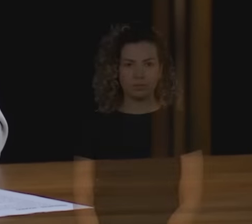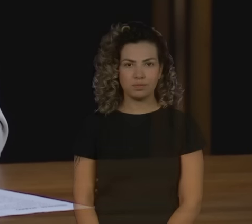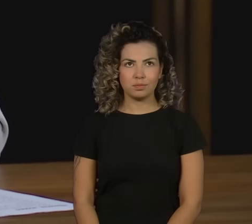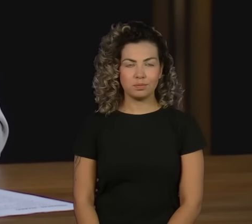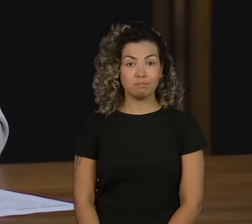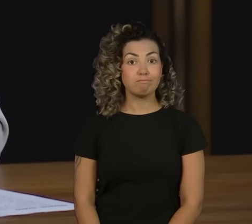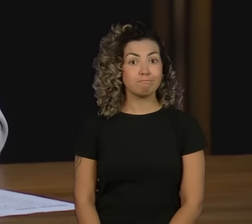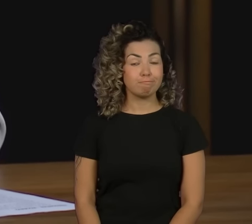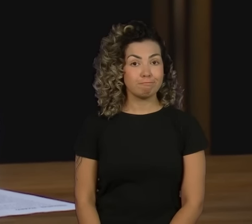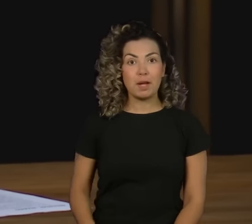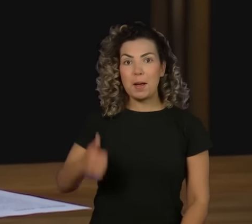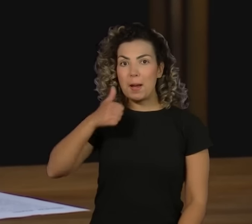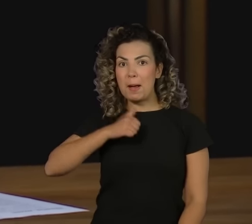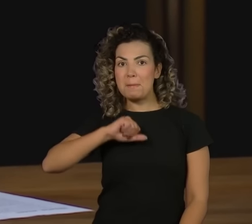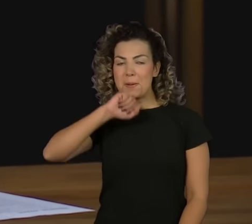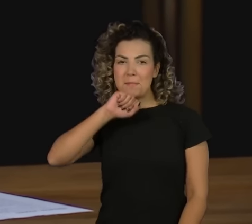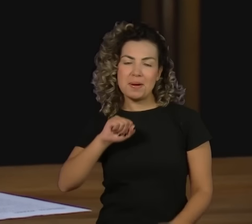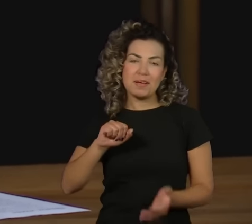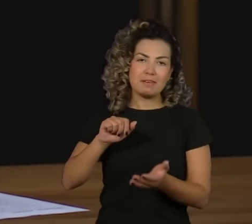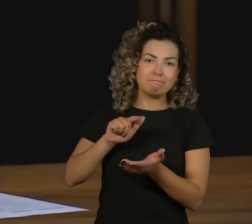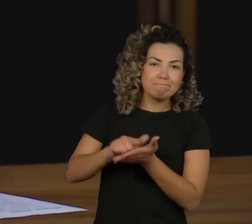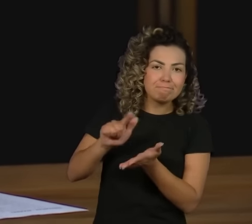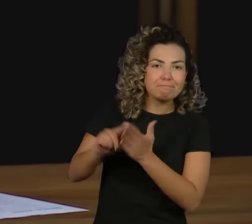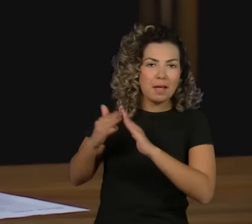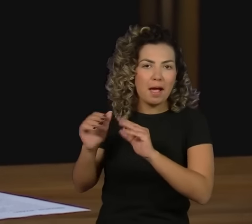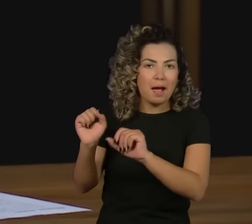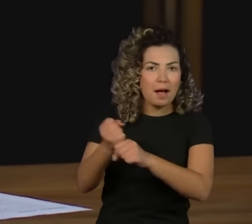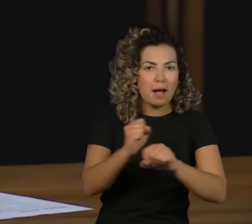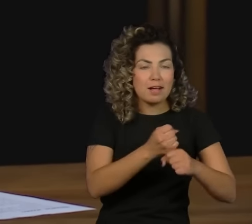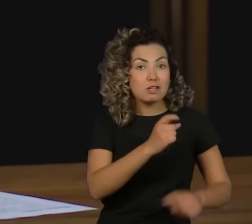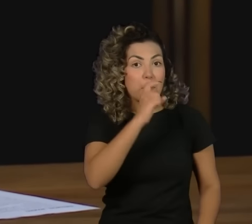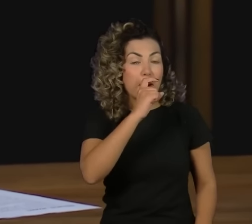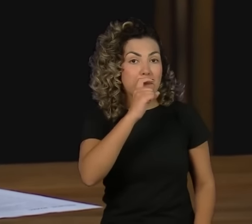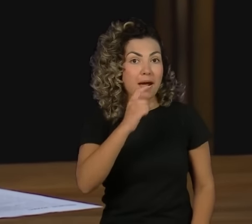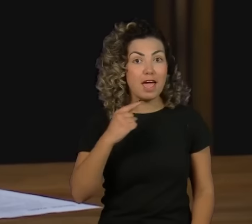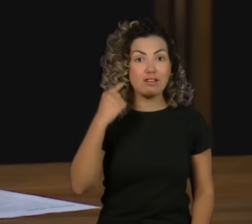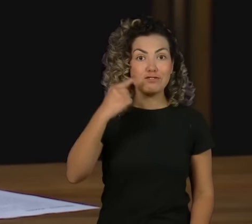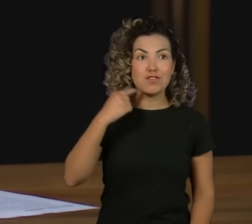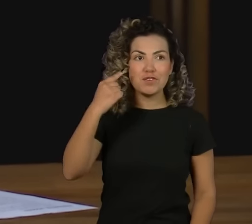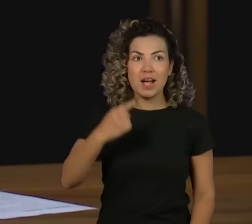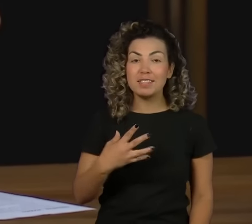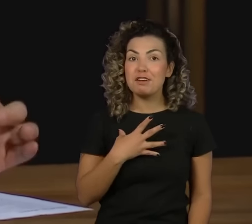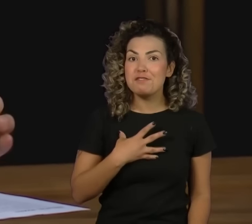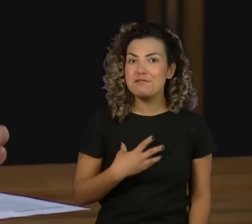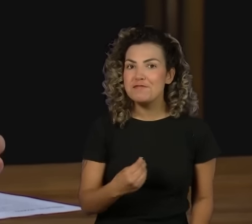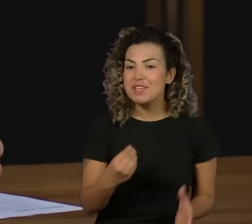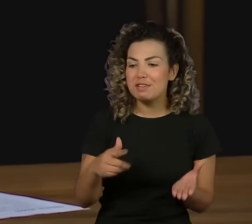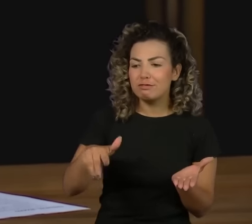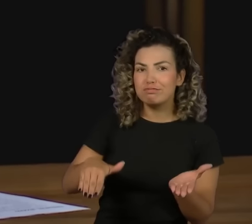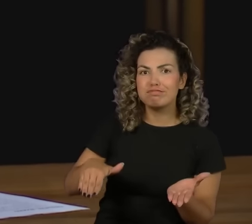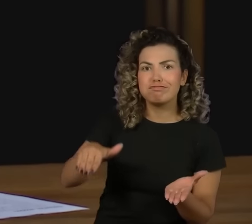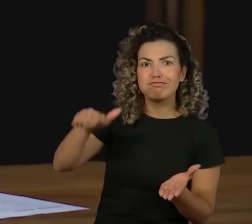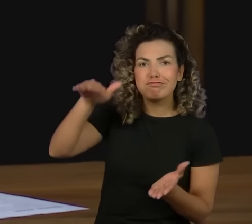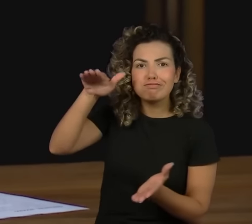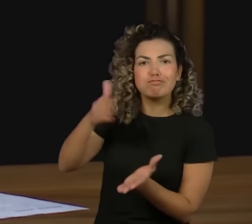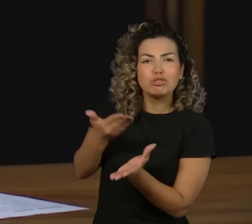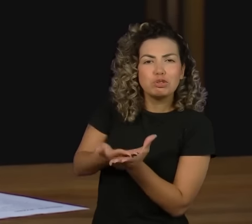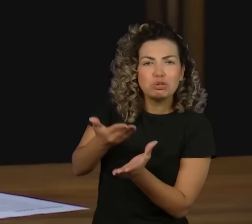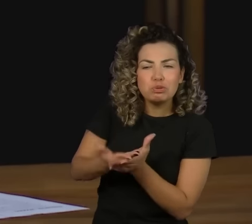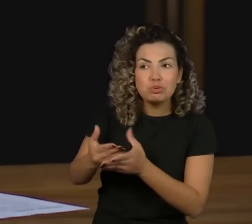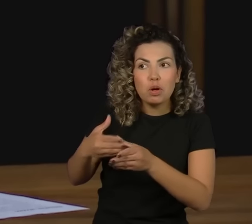Filho de uma dona de casa e um advogado no Rio Comprido, bairro de classe média carioca, o menino cresce, estuda, passa num concurso